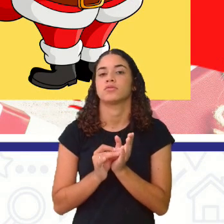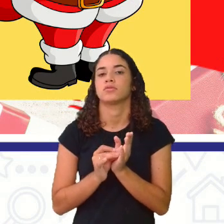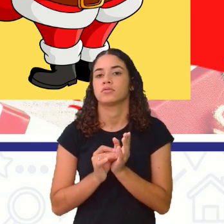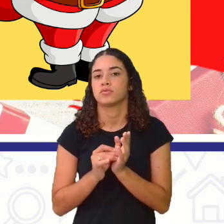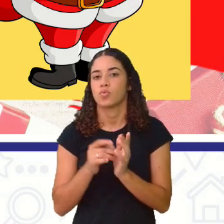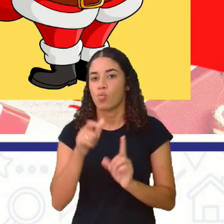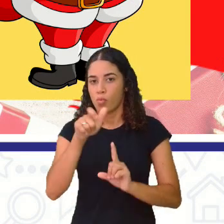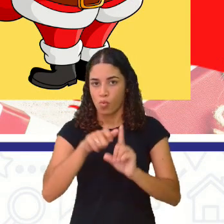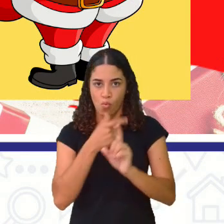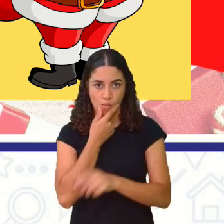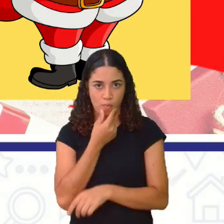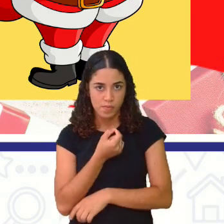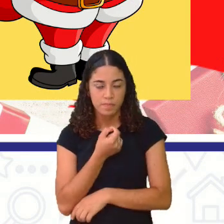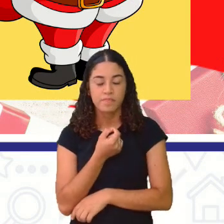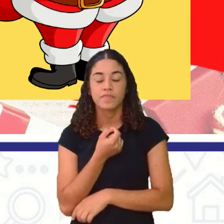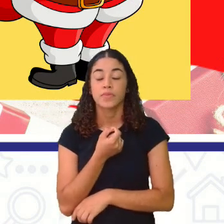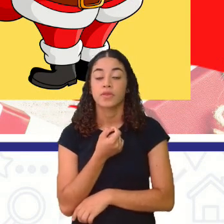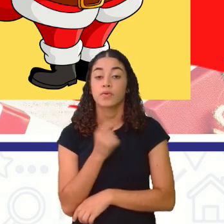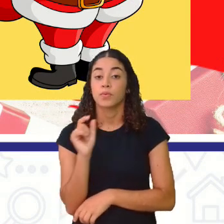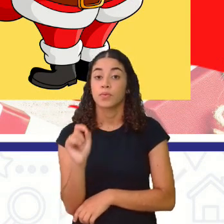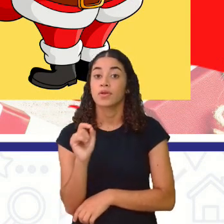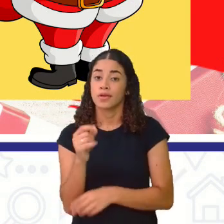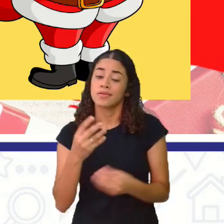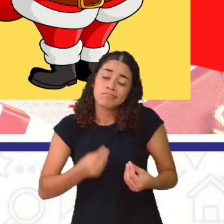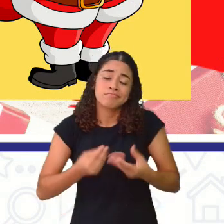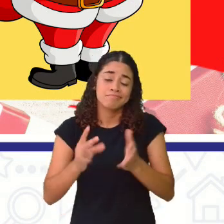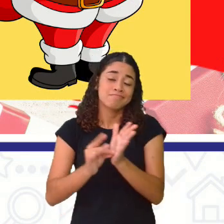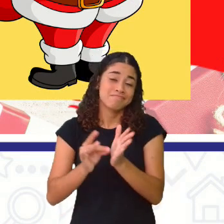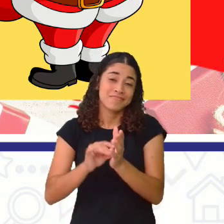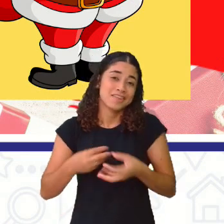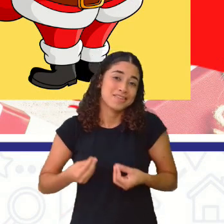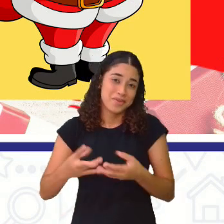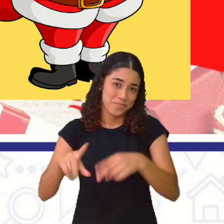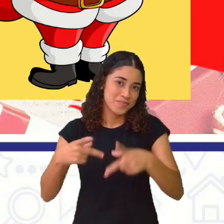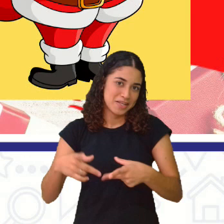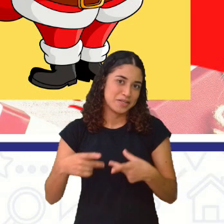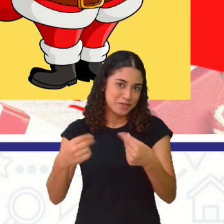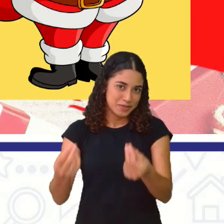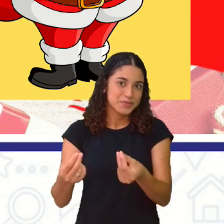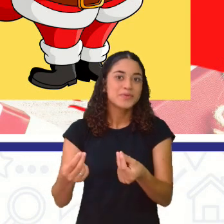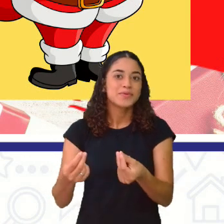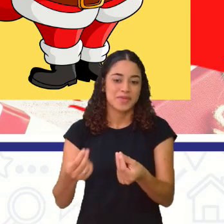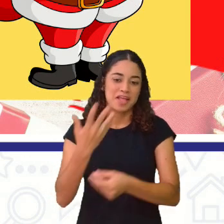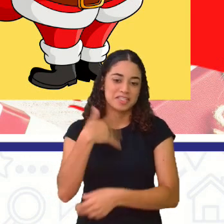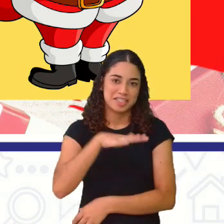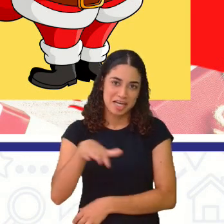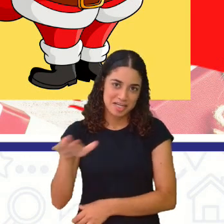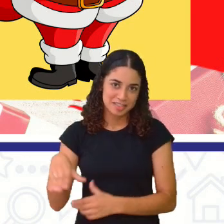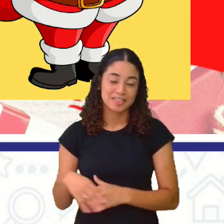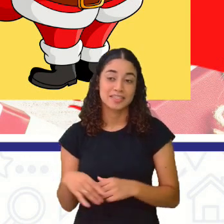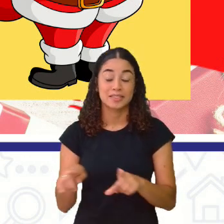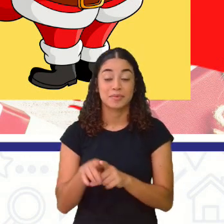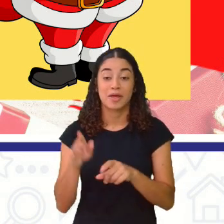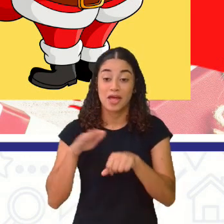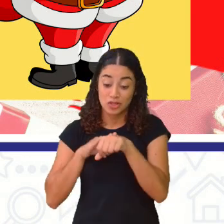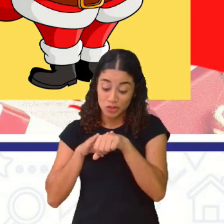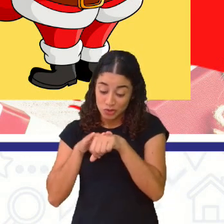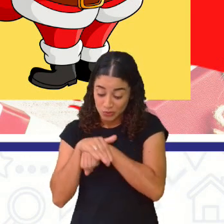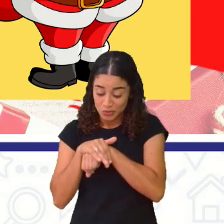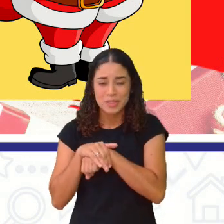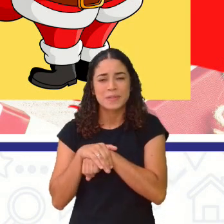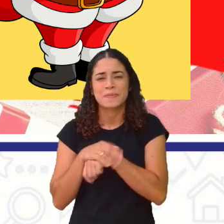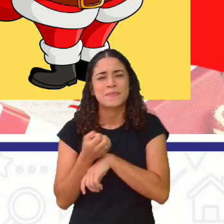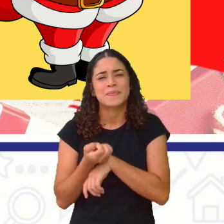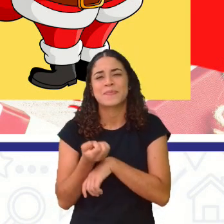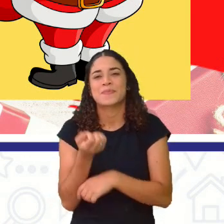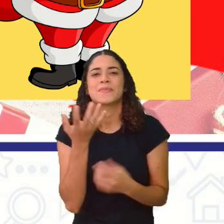Nicolau é que ele costumava realmente entregar presentes ali para as crianças e à noite, né, para evitar